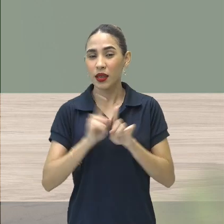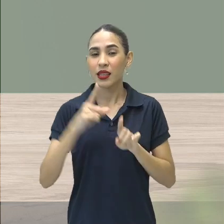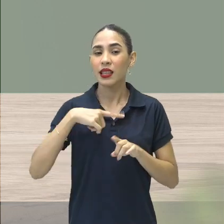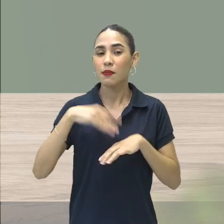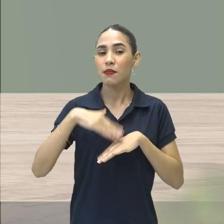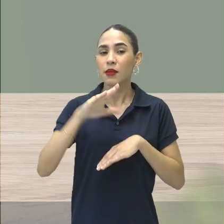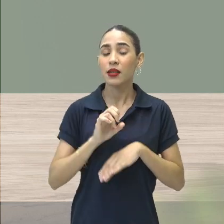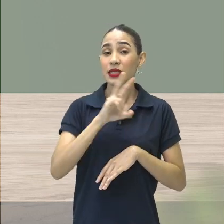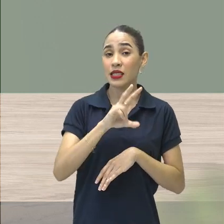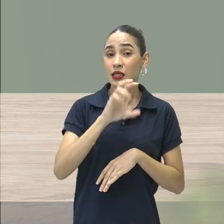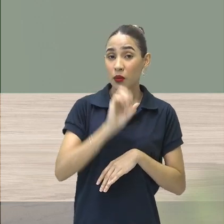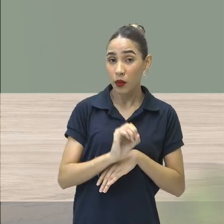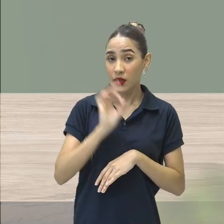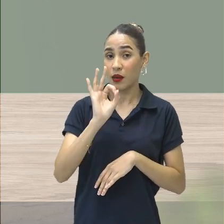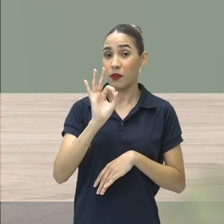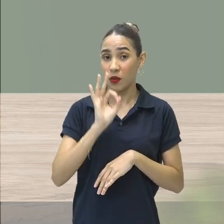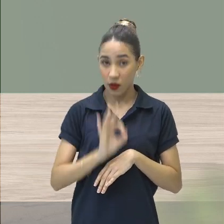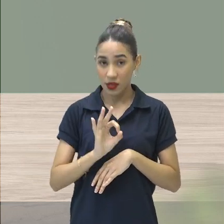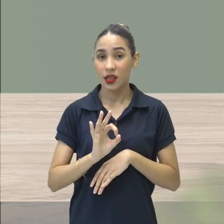constitui